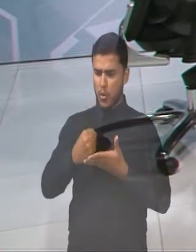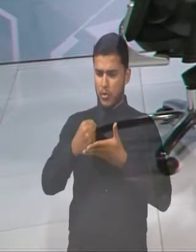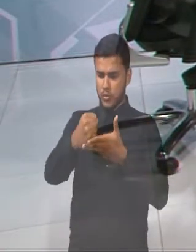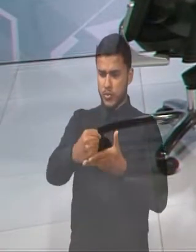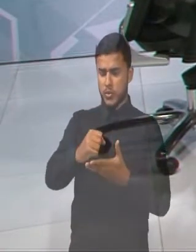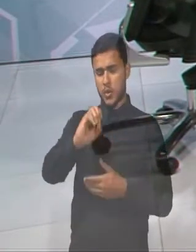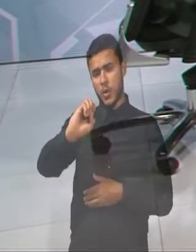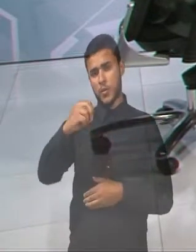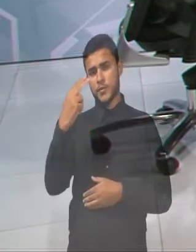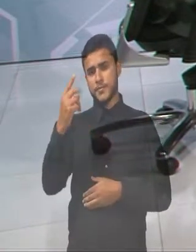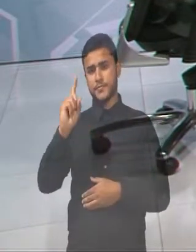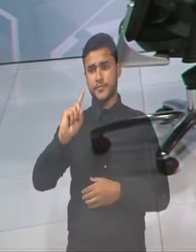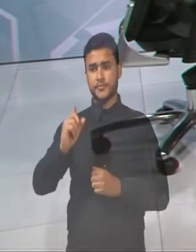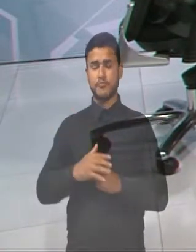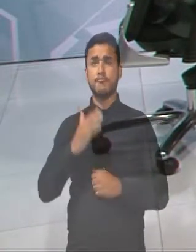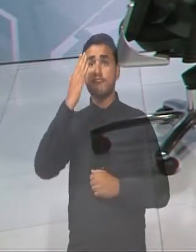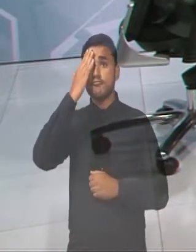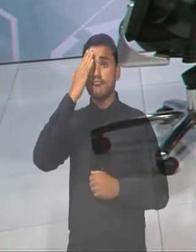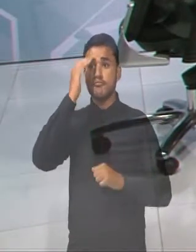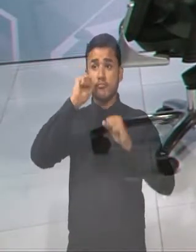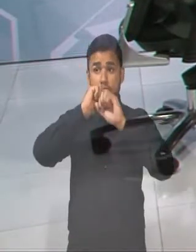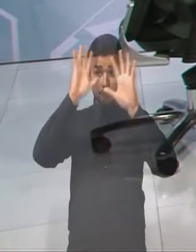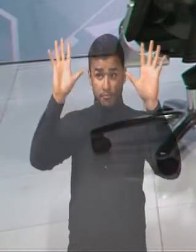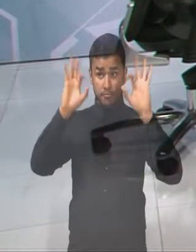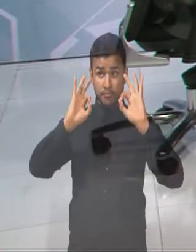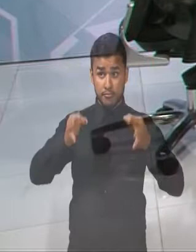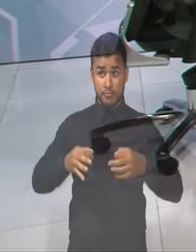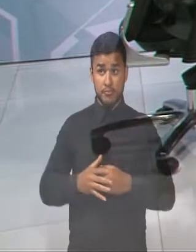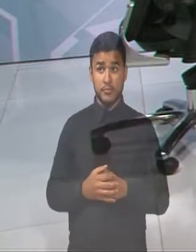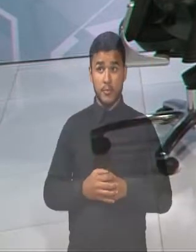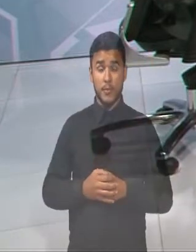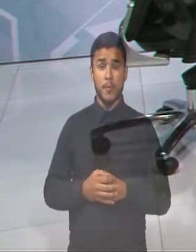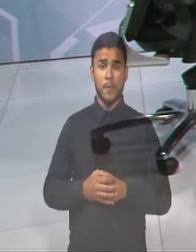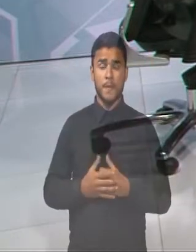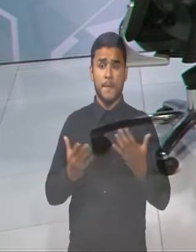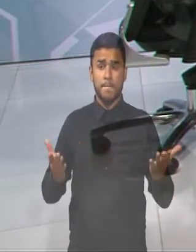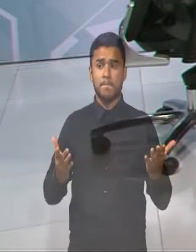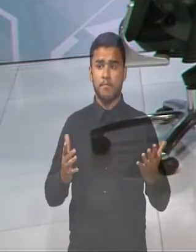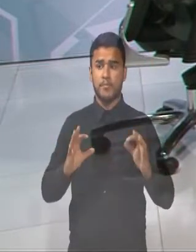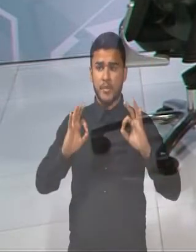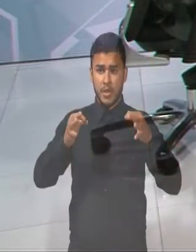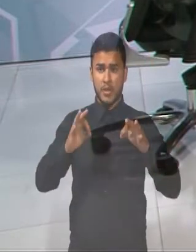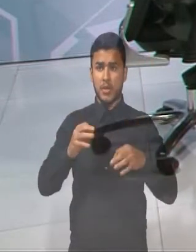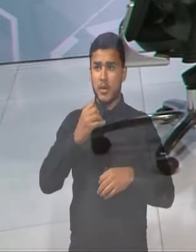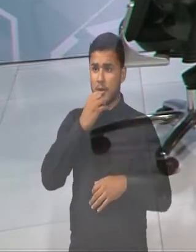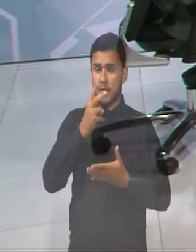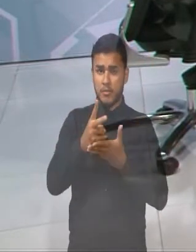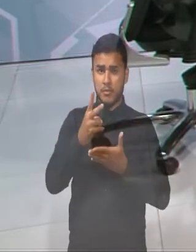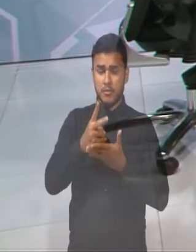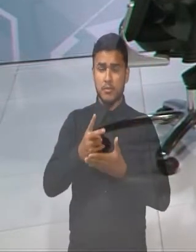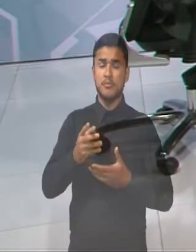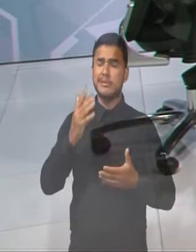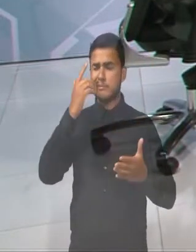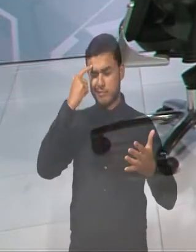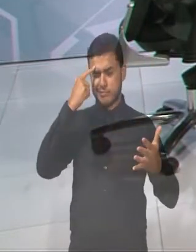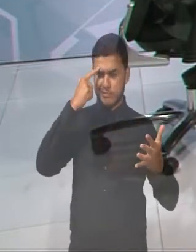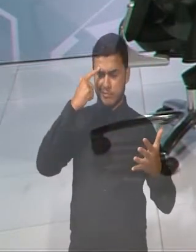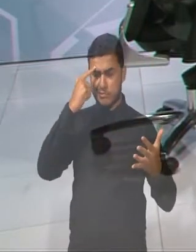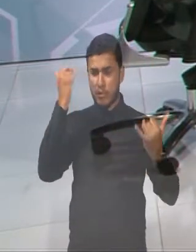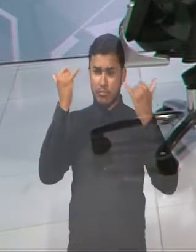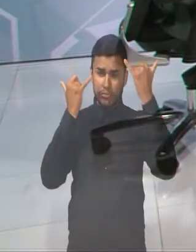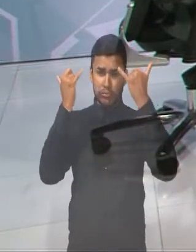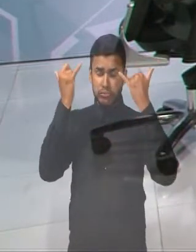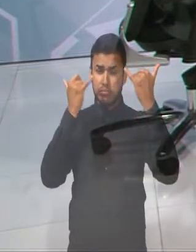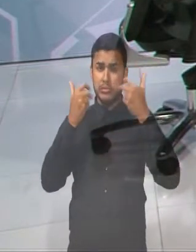ou não. O problema é esse discernimento, né? Porque o volume de informação confunde. E confunde não é o homem